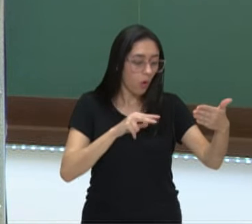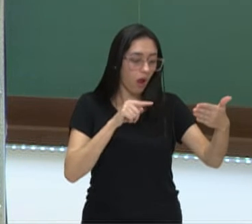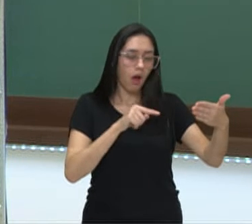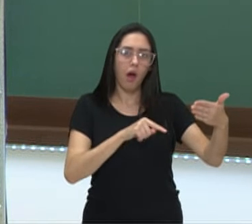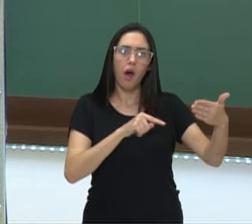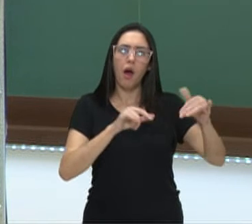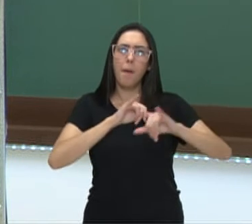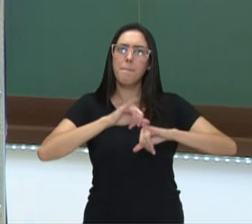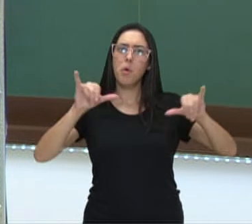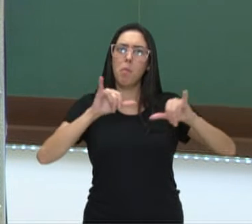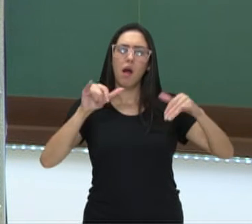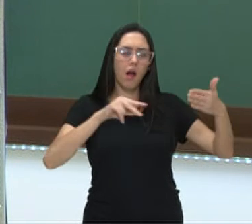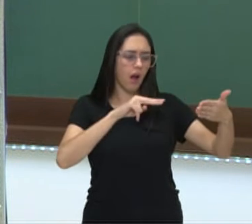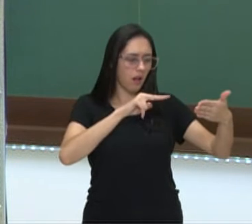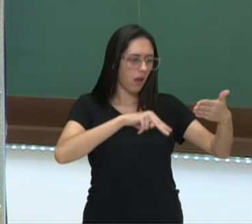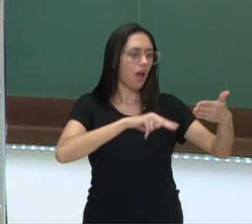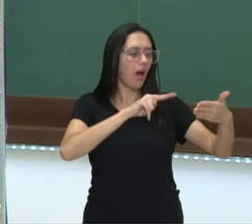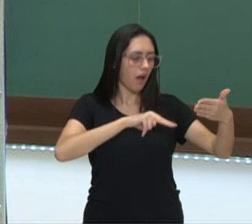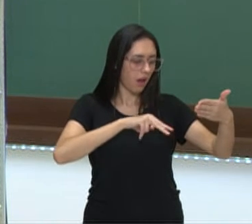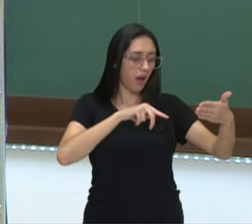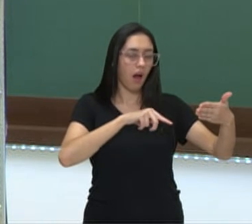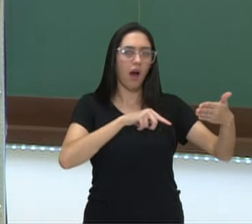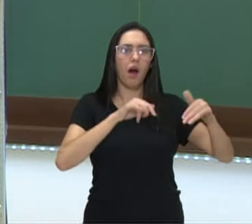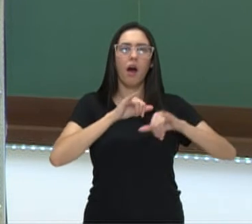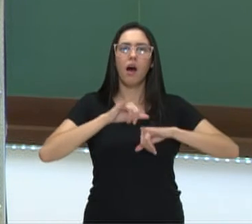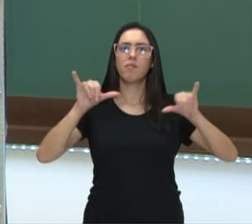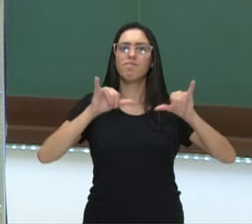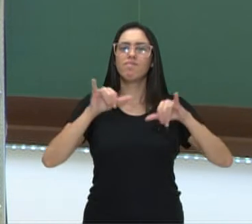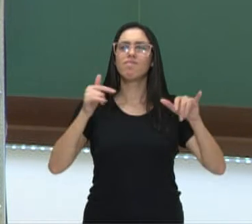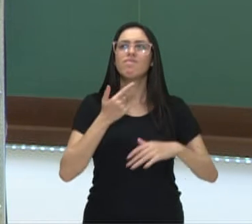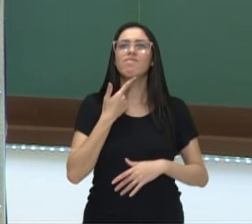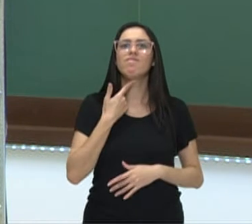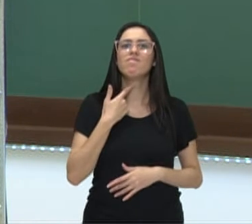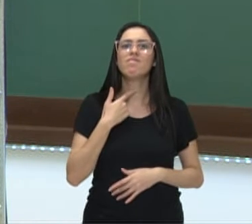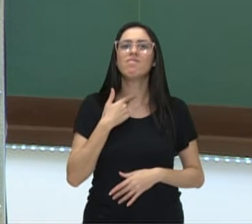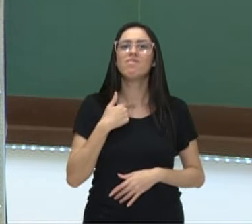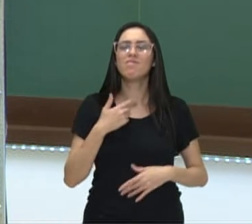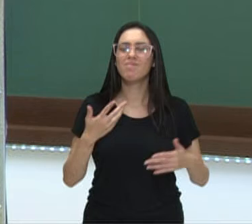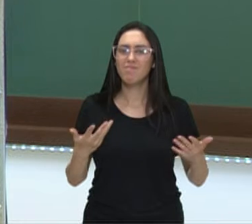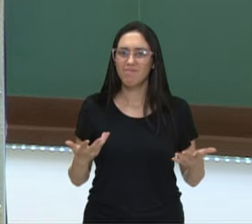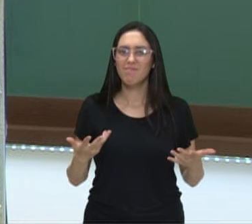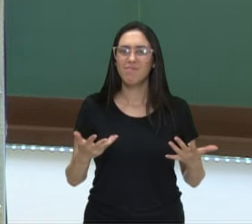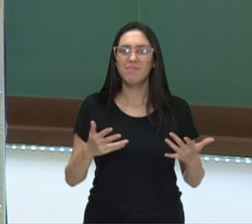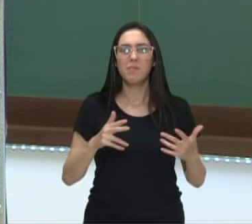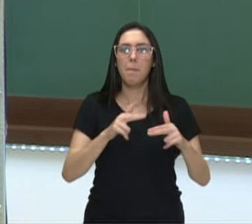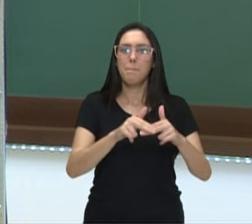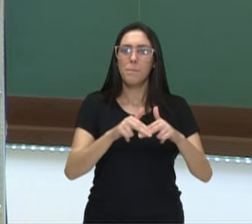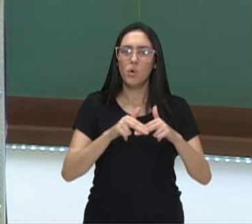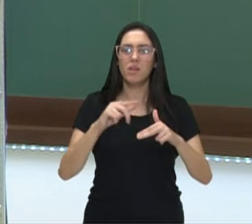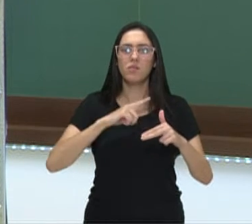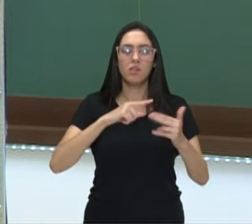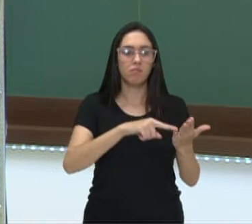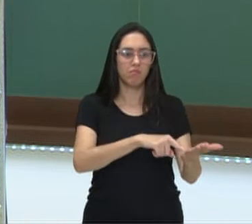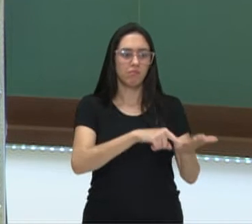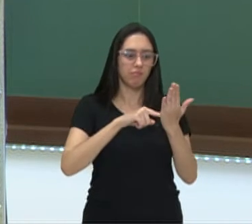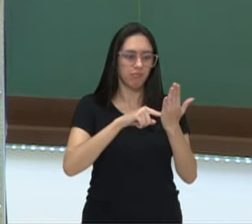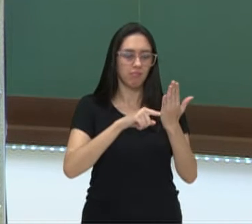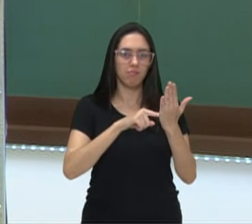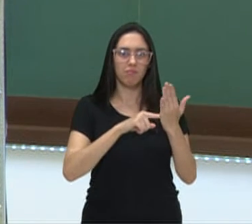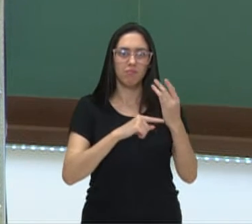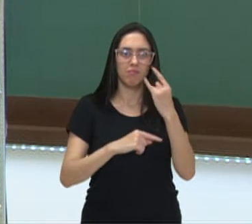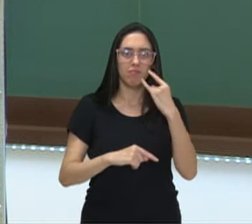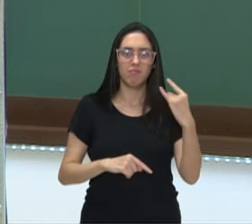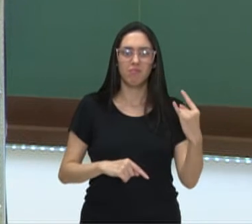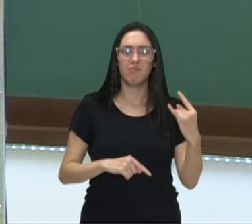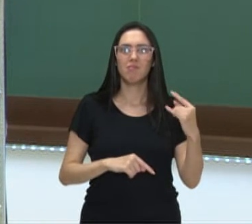para esse anúncio publicitário que está no rodapé da página. Então a visibilidade desse anúncio é muito maior do que em outras partes do